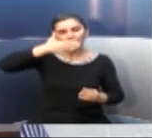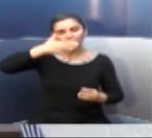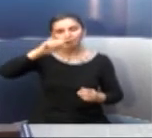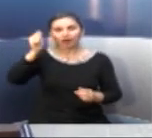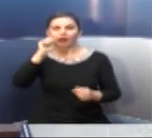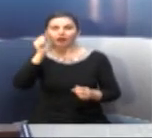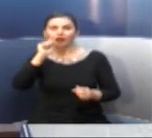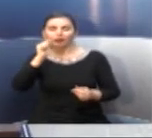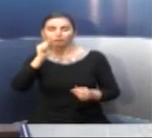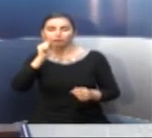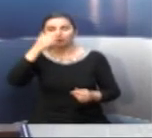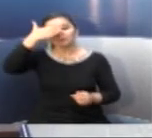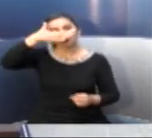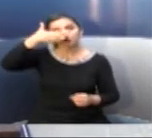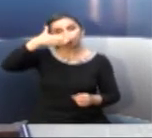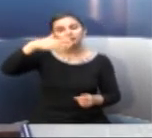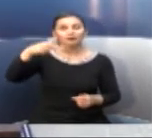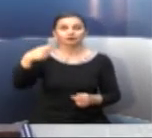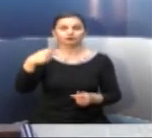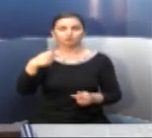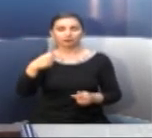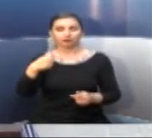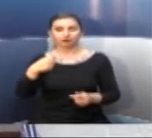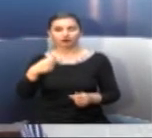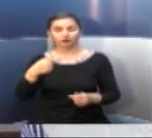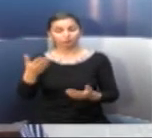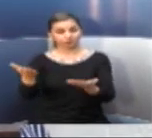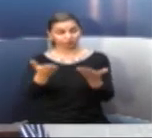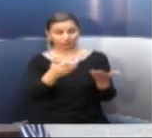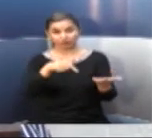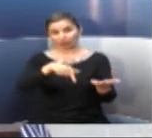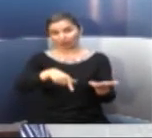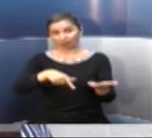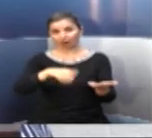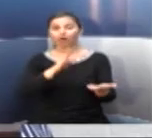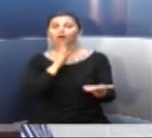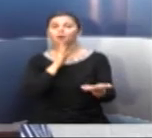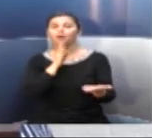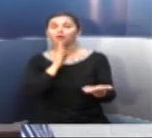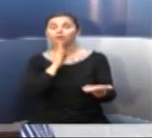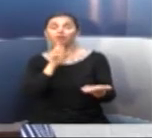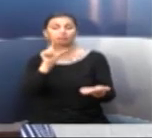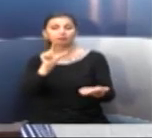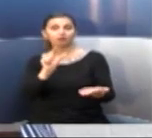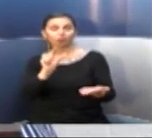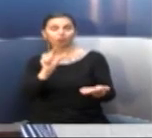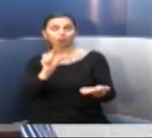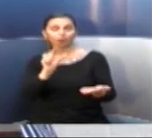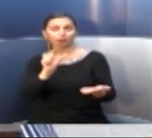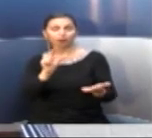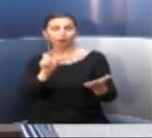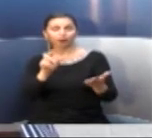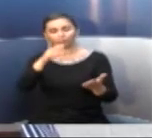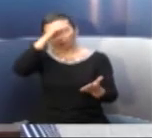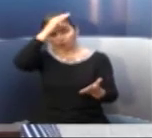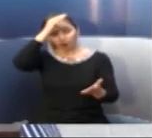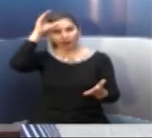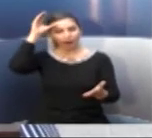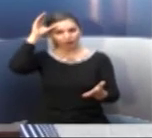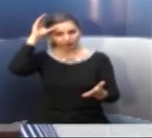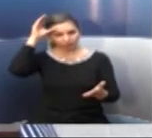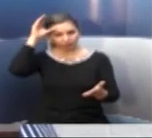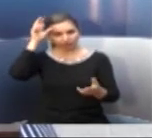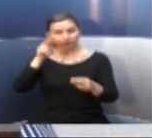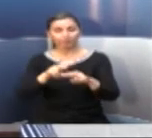Deficientes Visuais de Sete Lagoas, estão presentes. Vieram para conhecer um pouquinho do Poder Legislativo, tem que retornar mais cedo, por isso eu